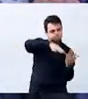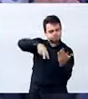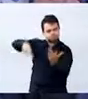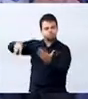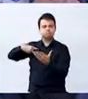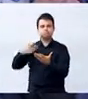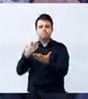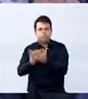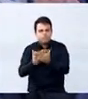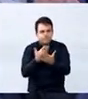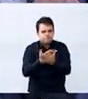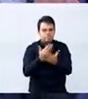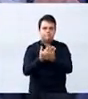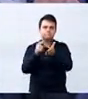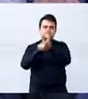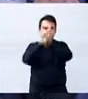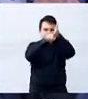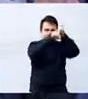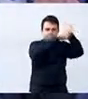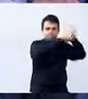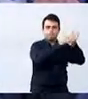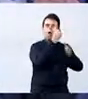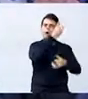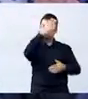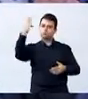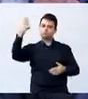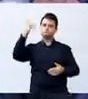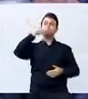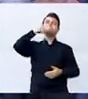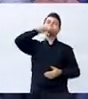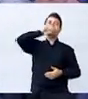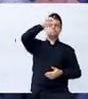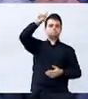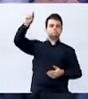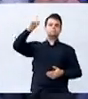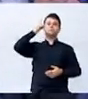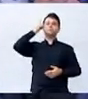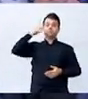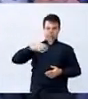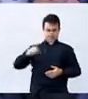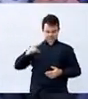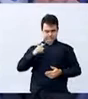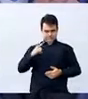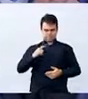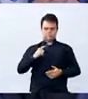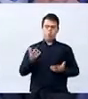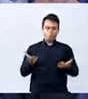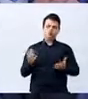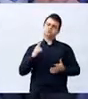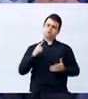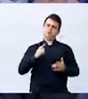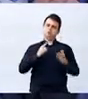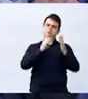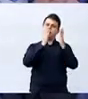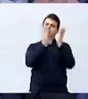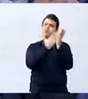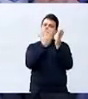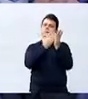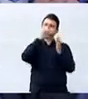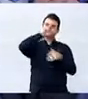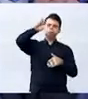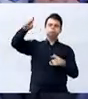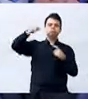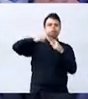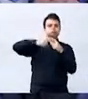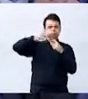entender algumas coisas. Então, tem poucos livros, alguns escritos por mães. Agora tem um pouco mais de literatura, até escrito por médicos. Tem um